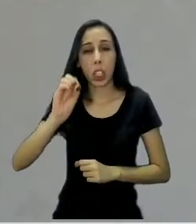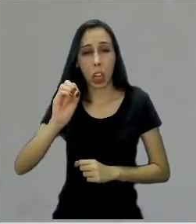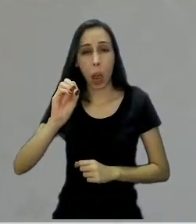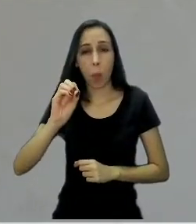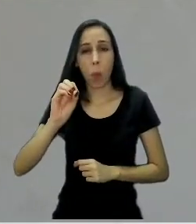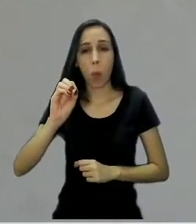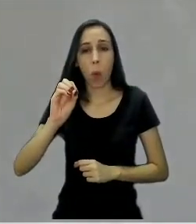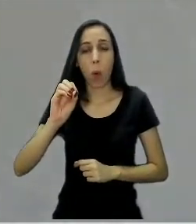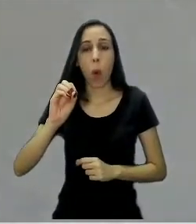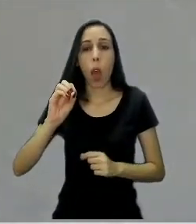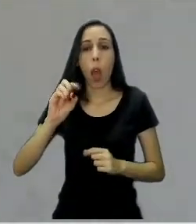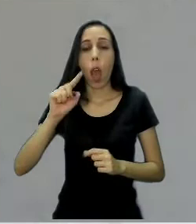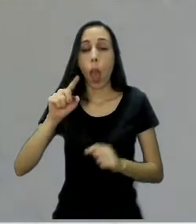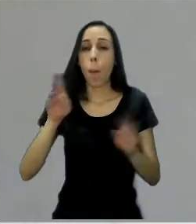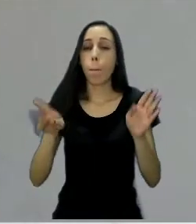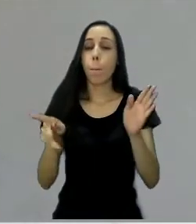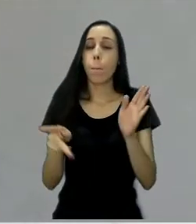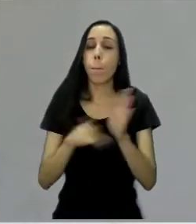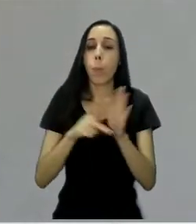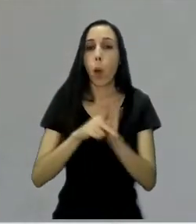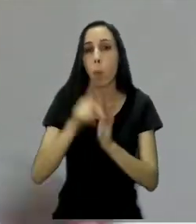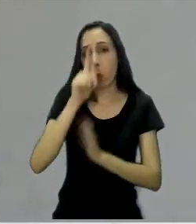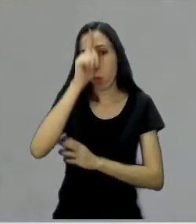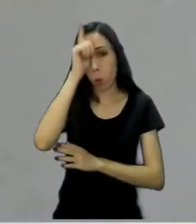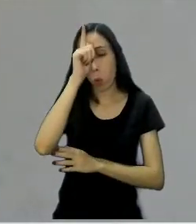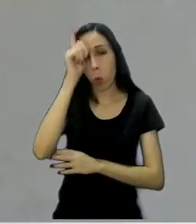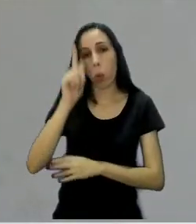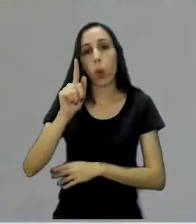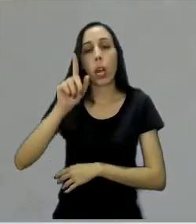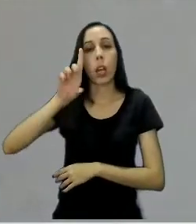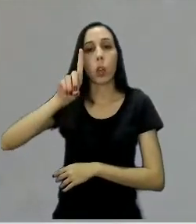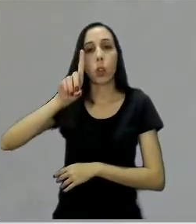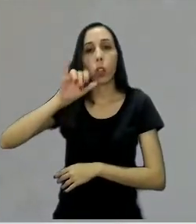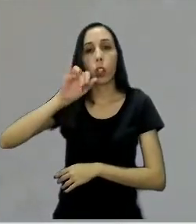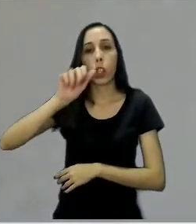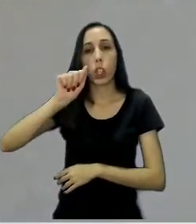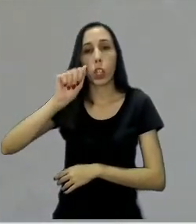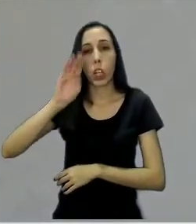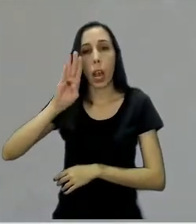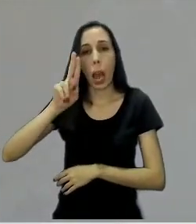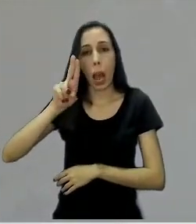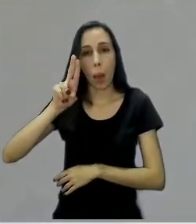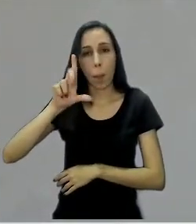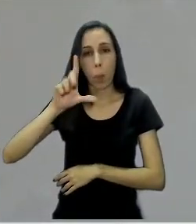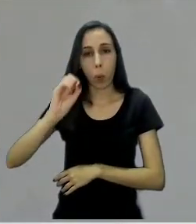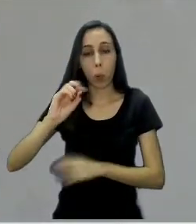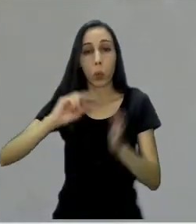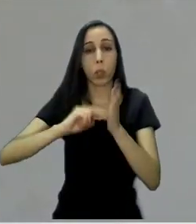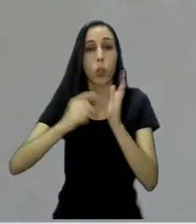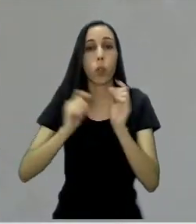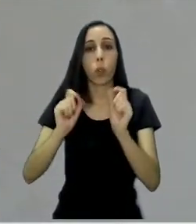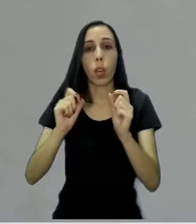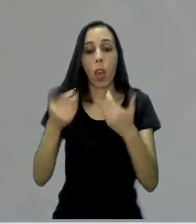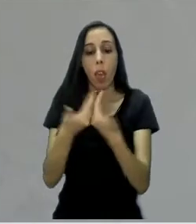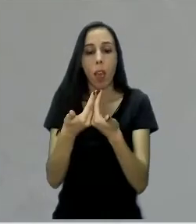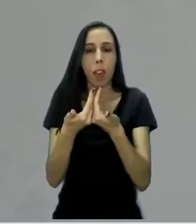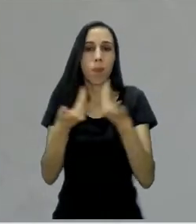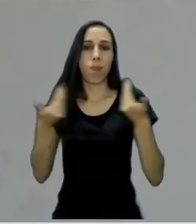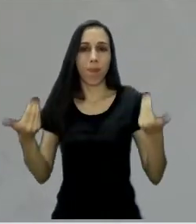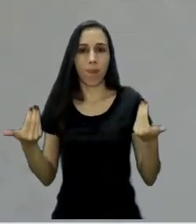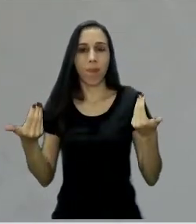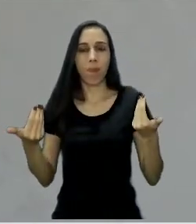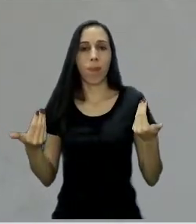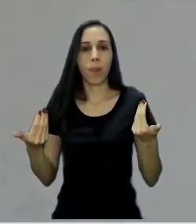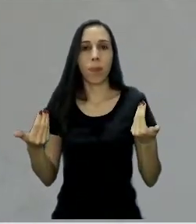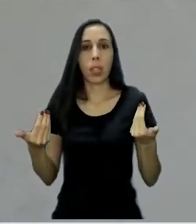uma palavra que vem do grego diabolo, aquele que divide. E se nós acusamos os outros diante de Deus, nós estamos fazendo